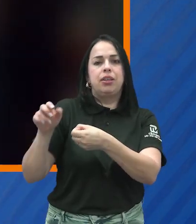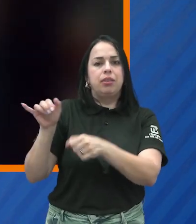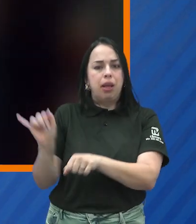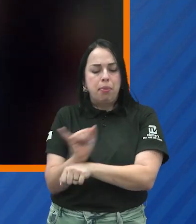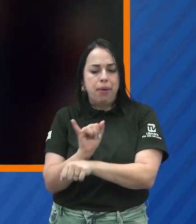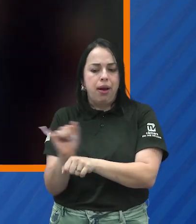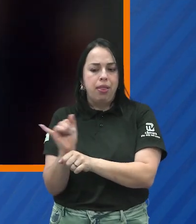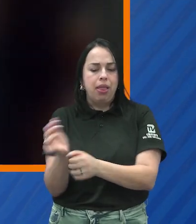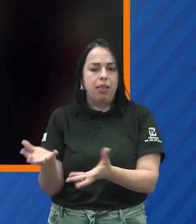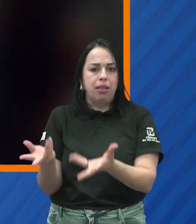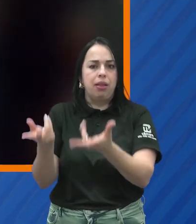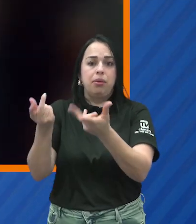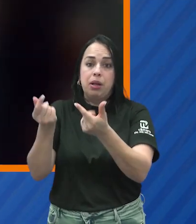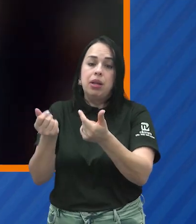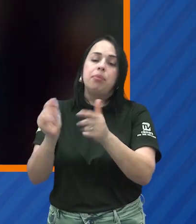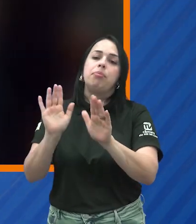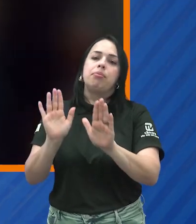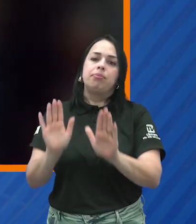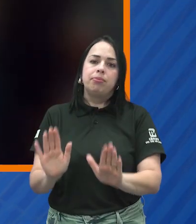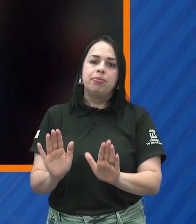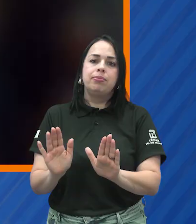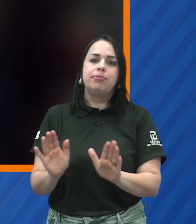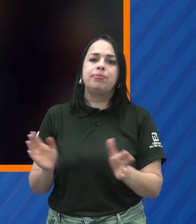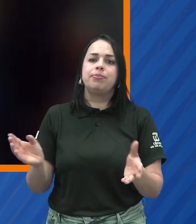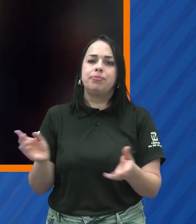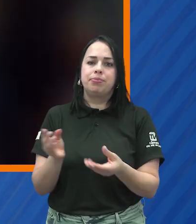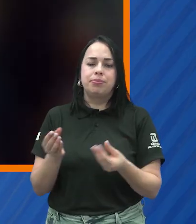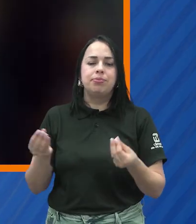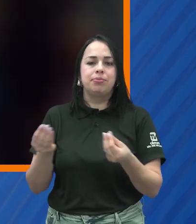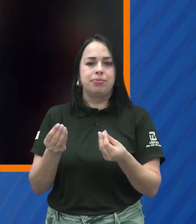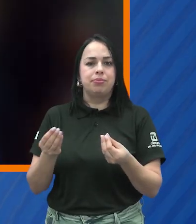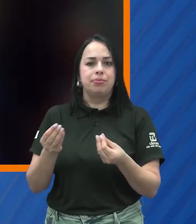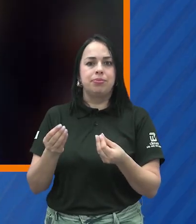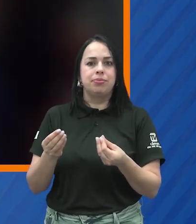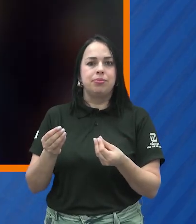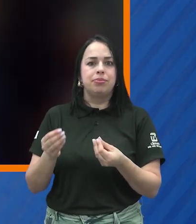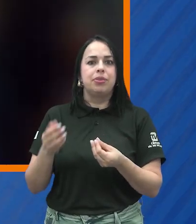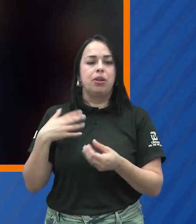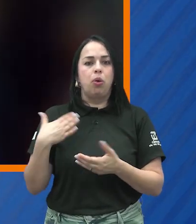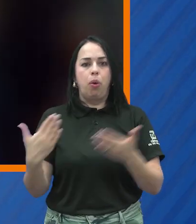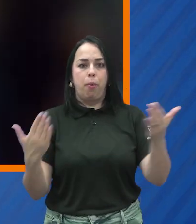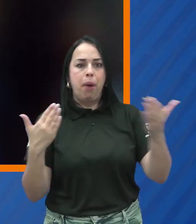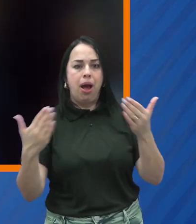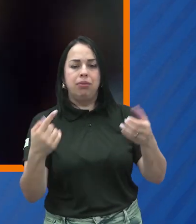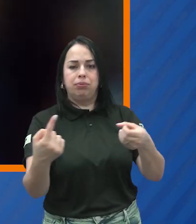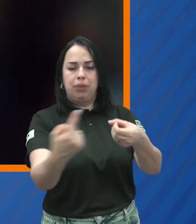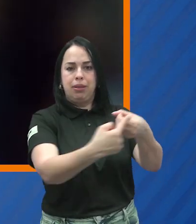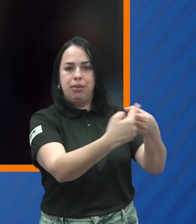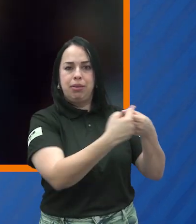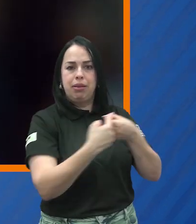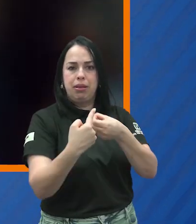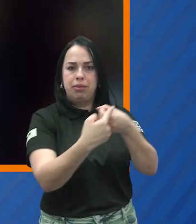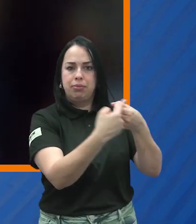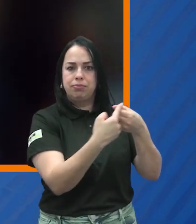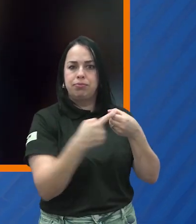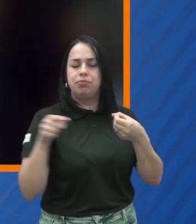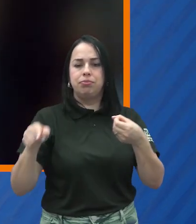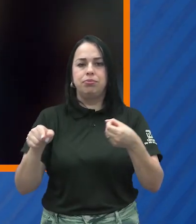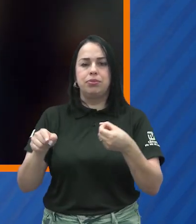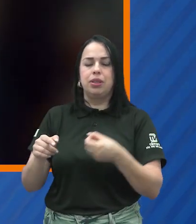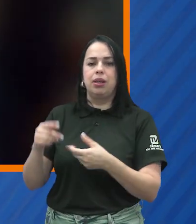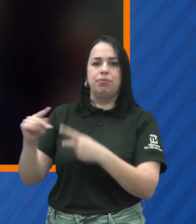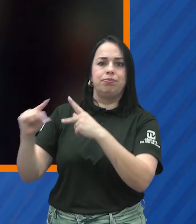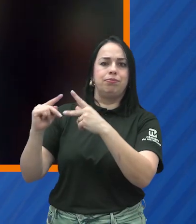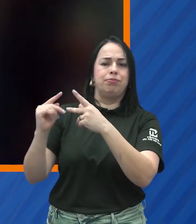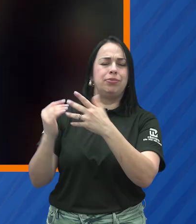uma cidade que tem uma performance excelente no ranking. Então, ela, dentro dos municípios